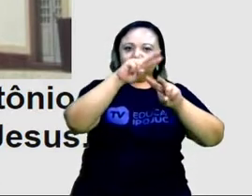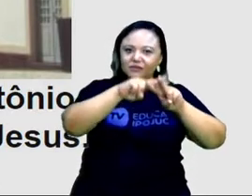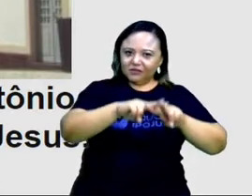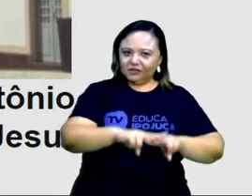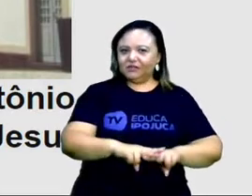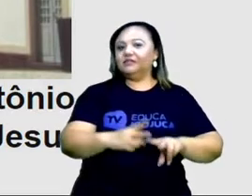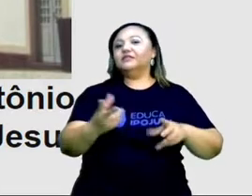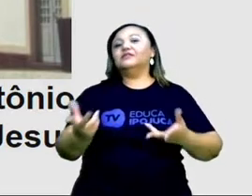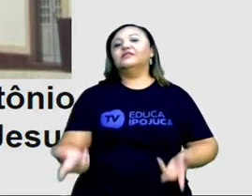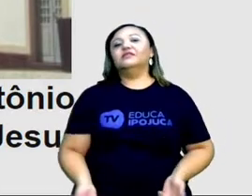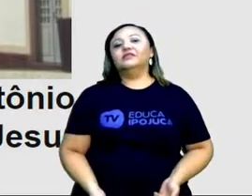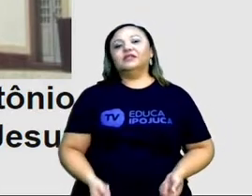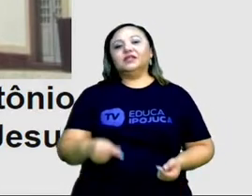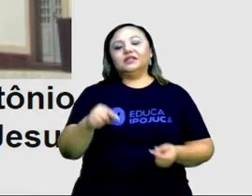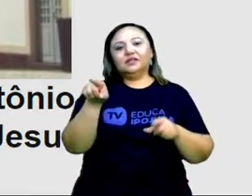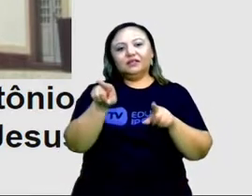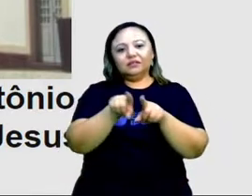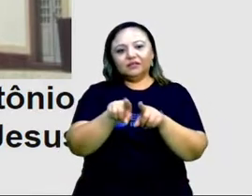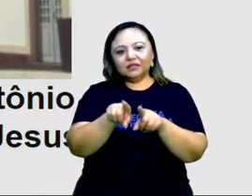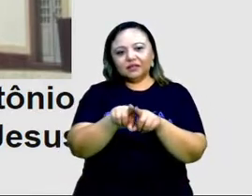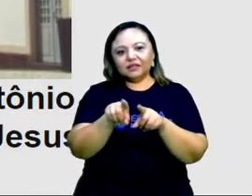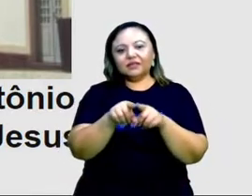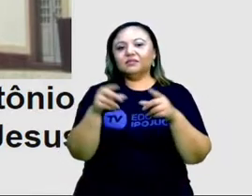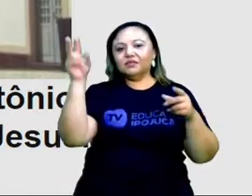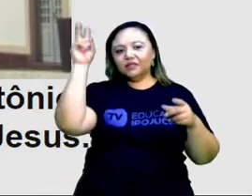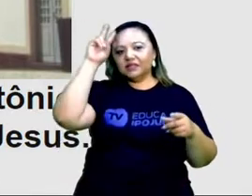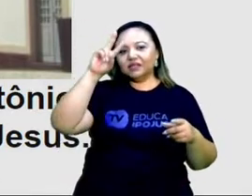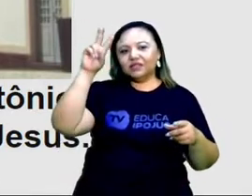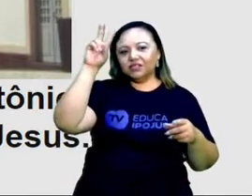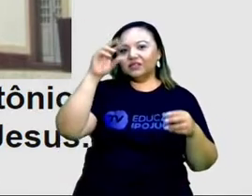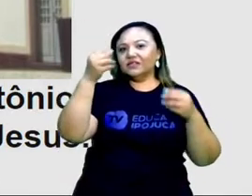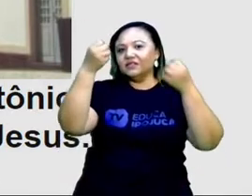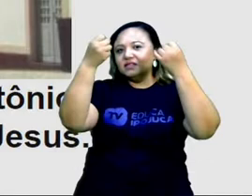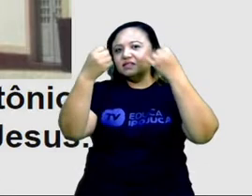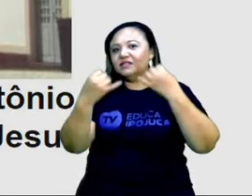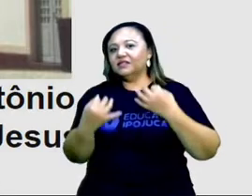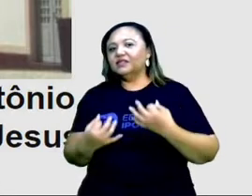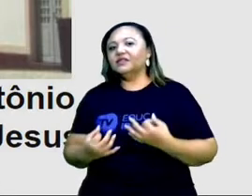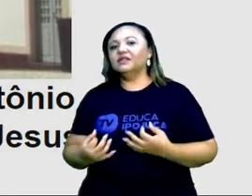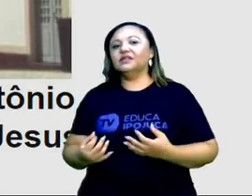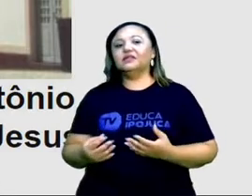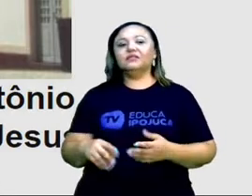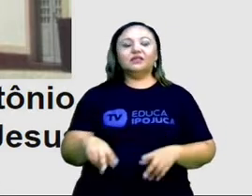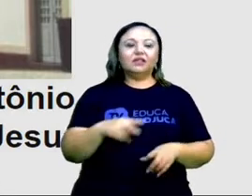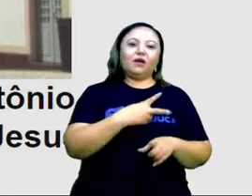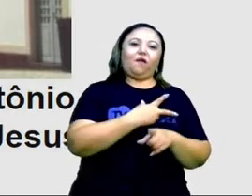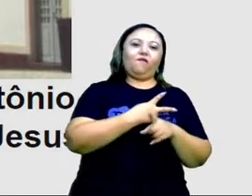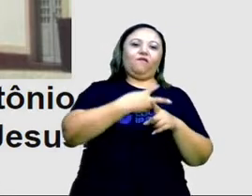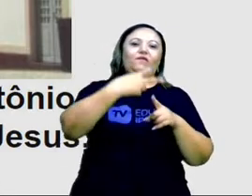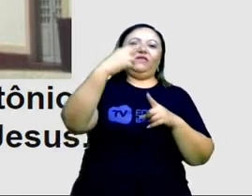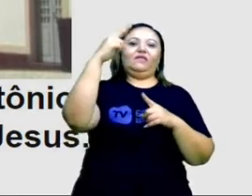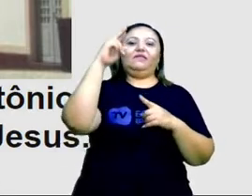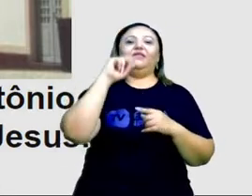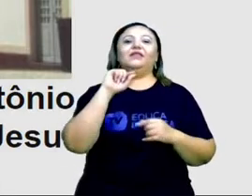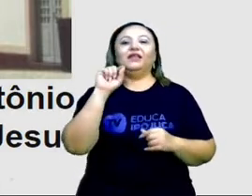prisão. Ele também tem muitas histórias para contar, mas de vitórias,